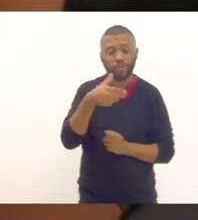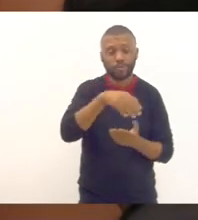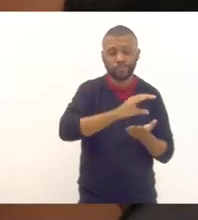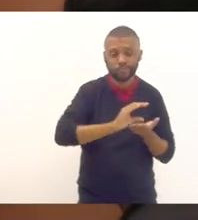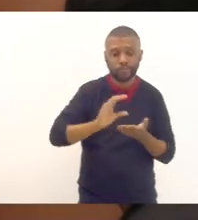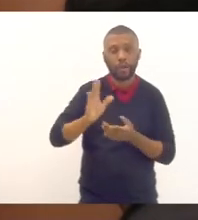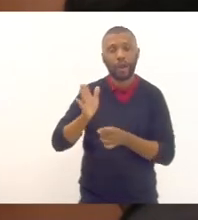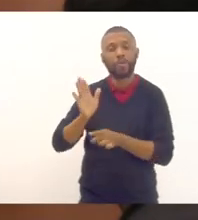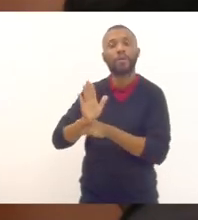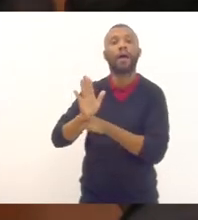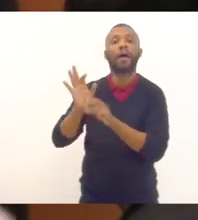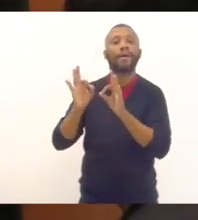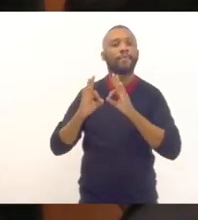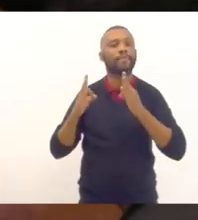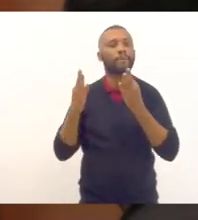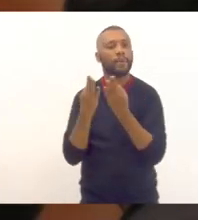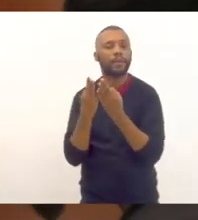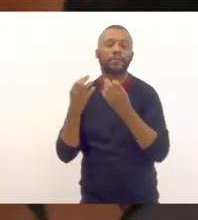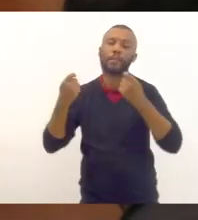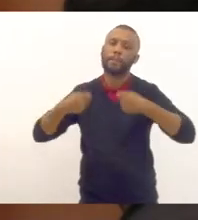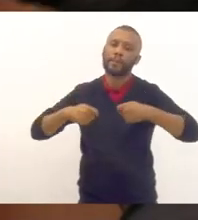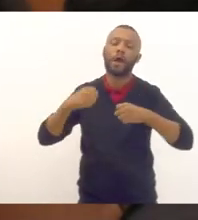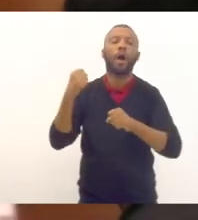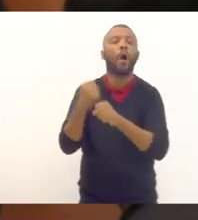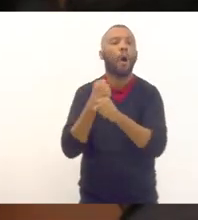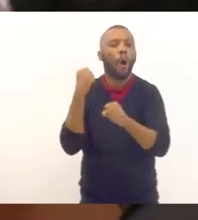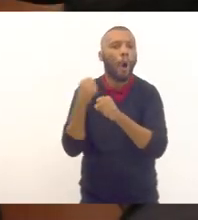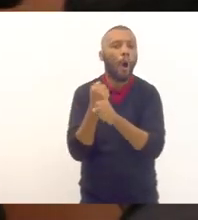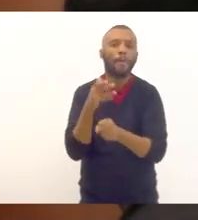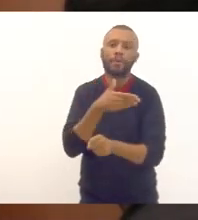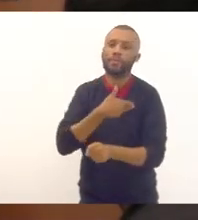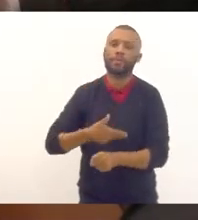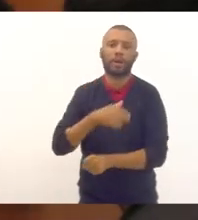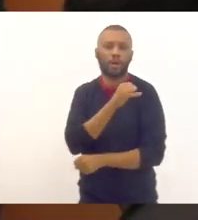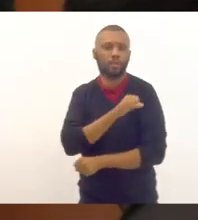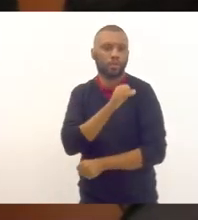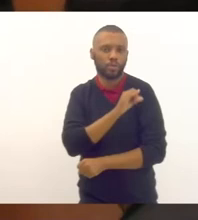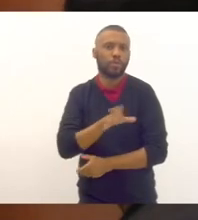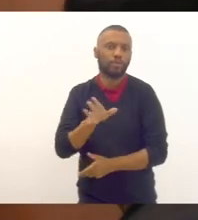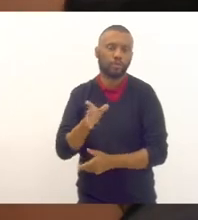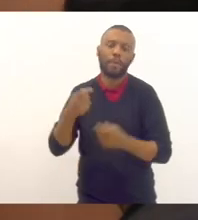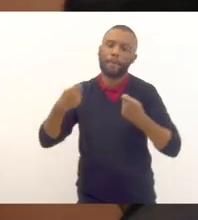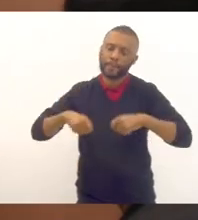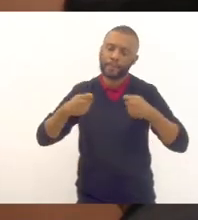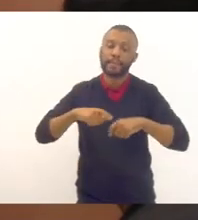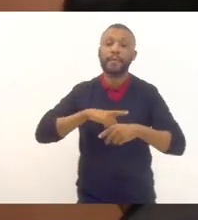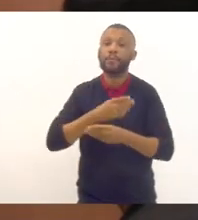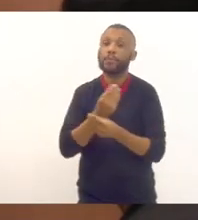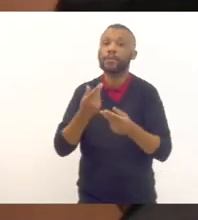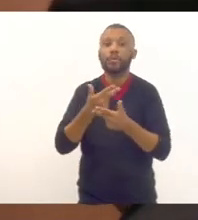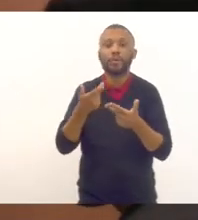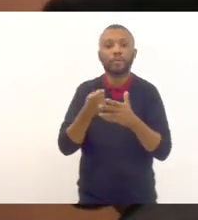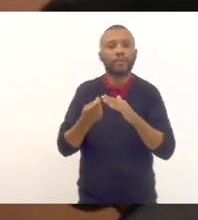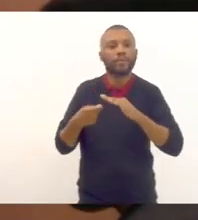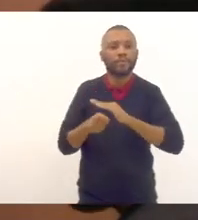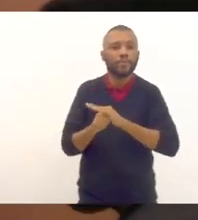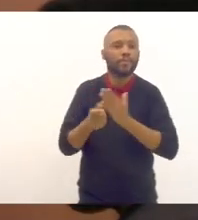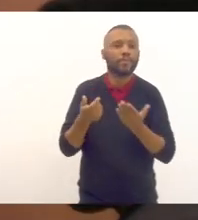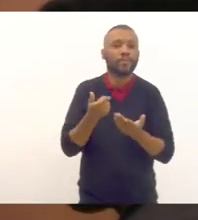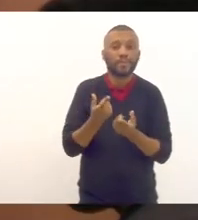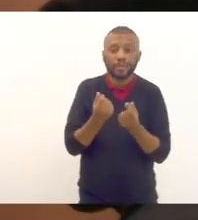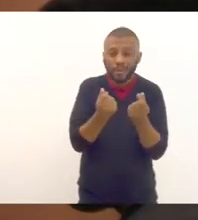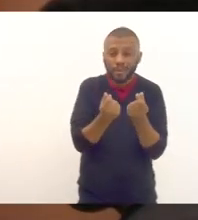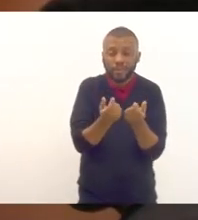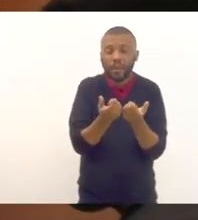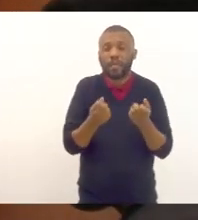famílias aí que estão precisando, obras. Estados Unidos, que não falta é obra para fazer, tem tanta coisa para investir, com esse dinheiro está se